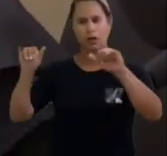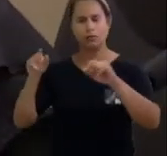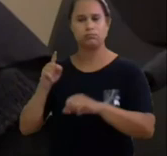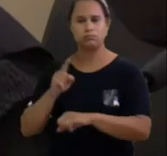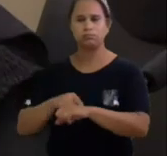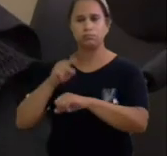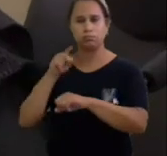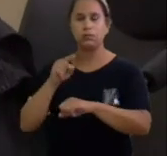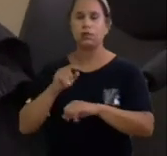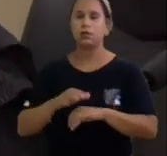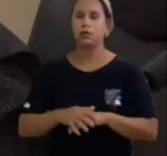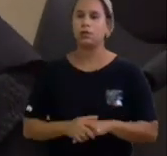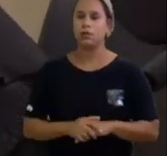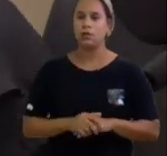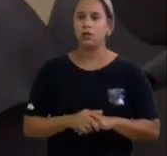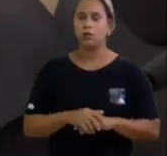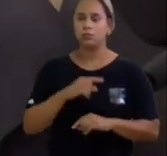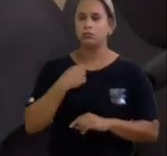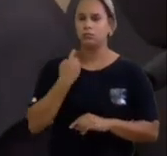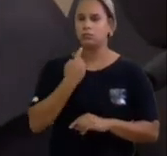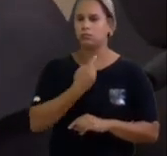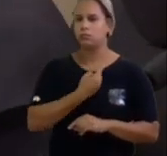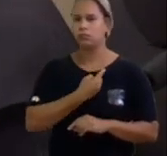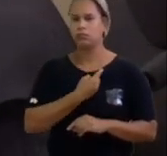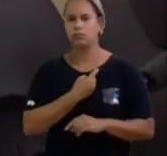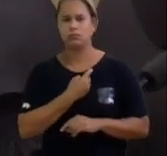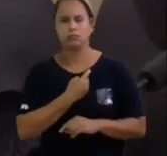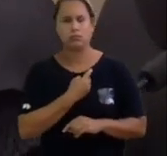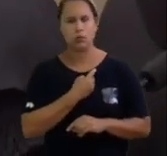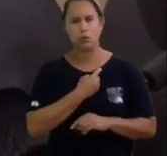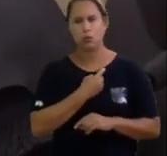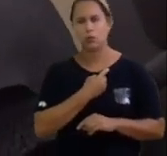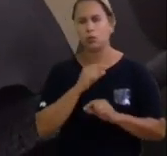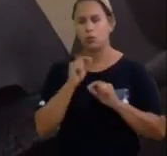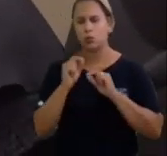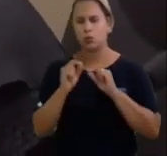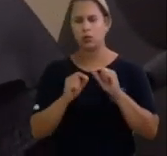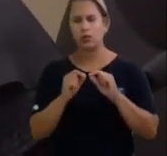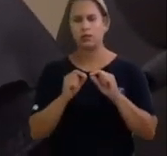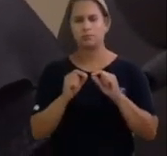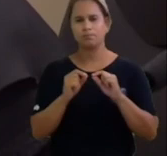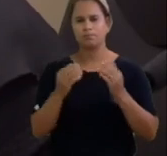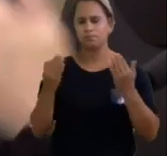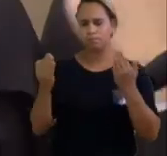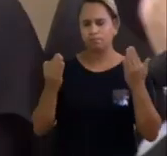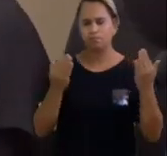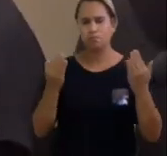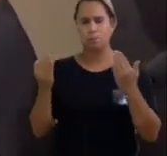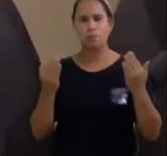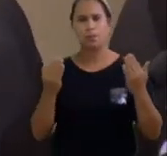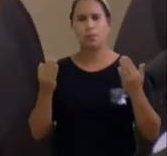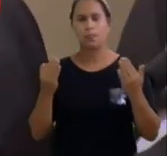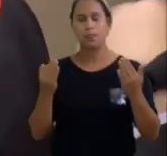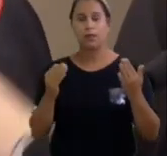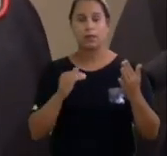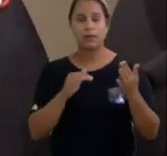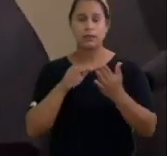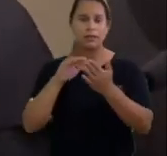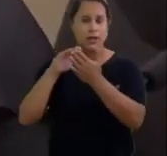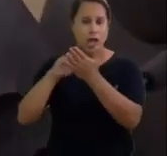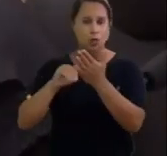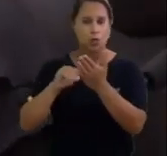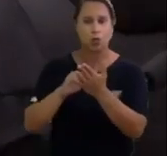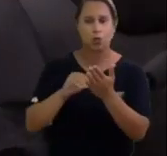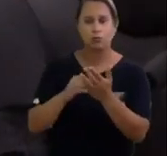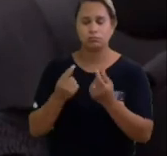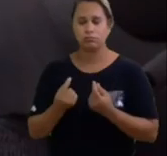entanto, somos instigados a fazer a proporcionalidade entre as despesas consideradas pelo parecer, excluindo os honorários.